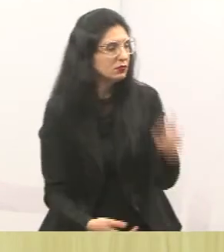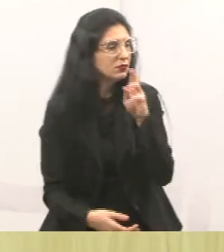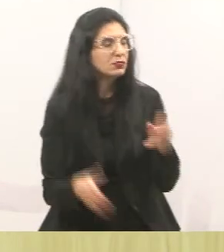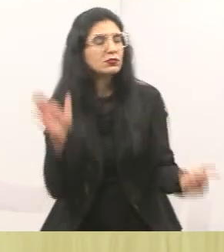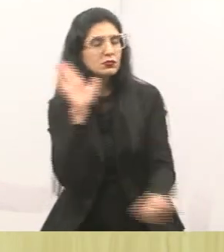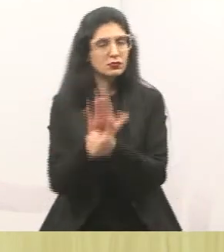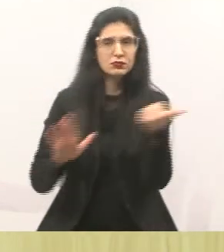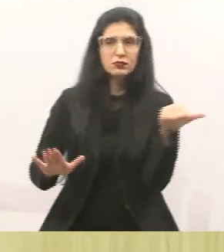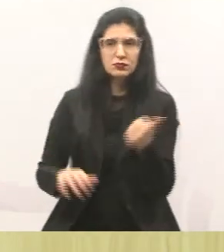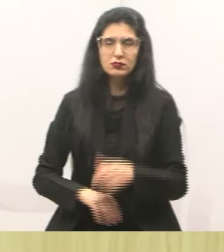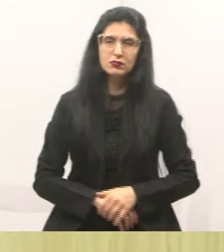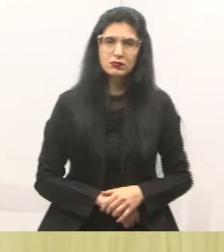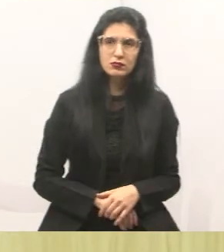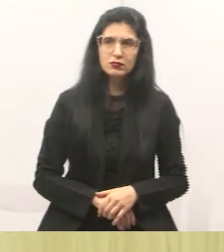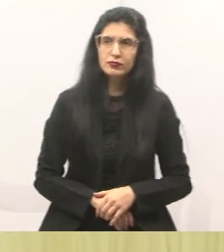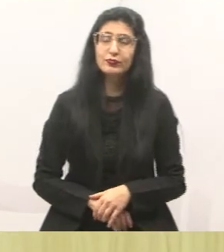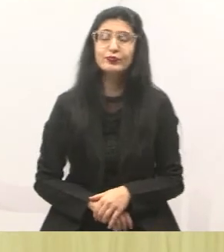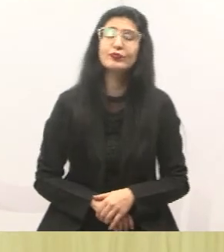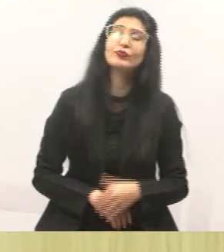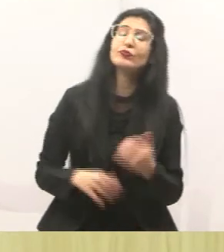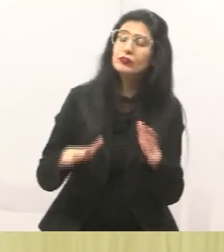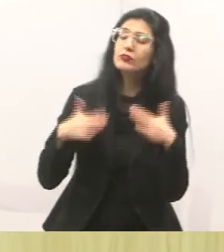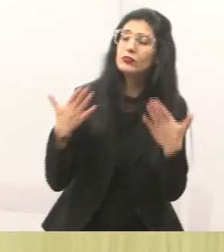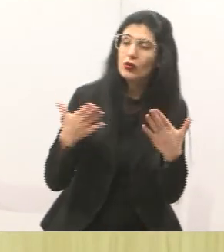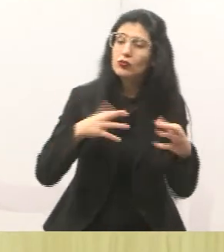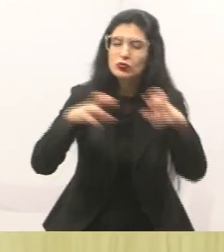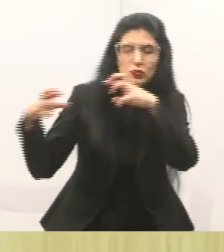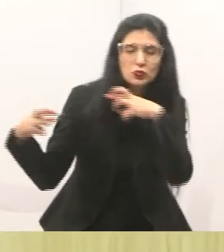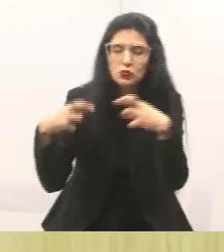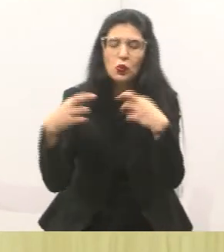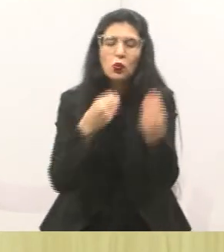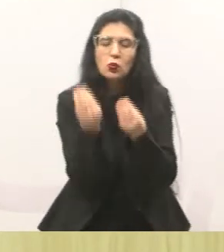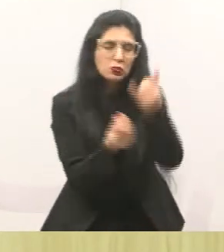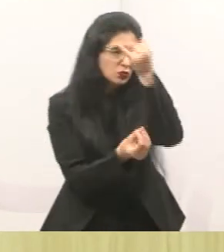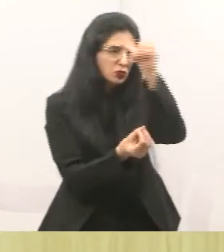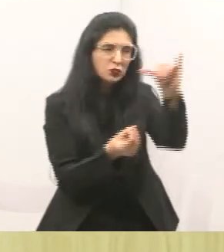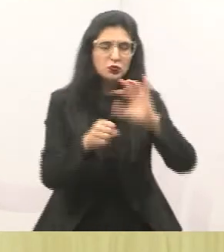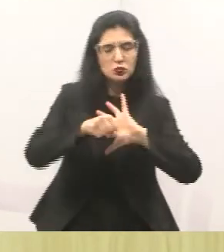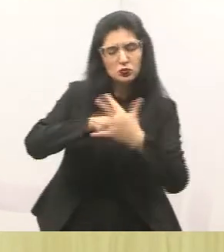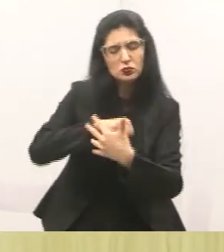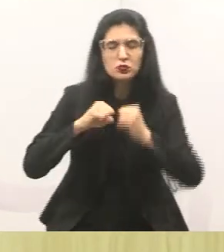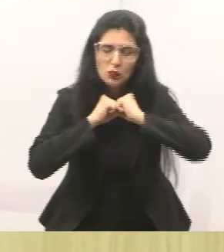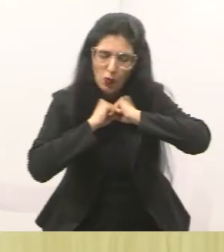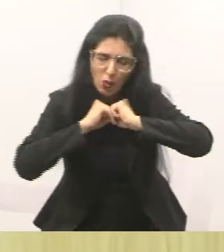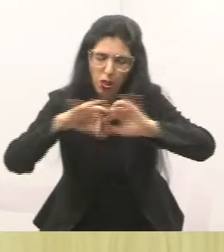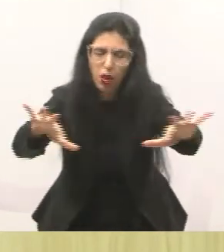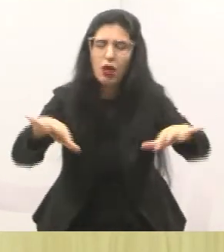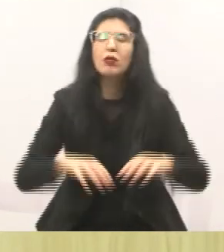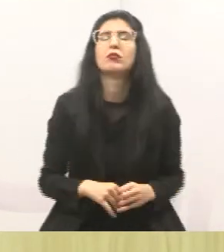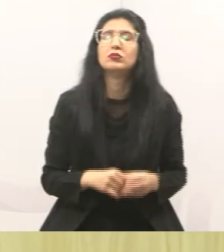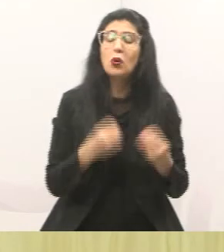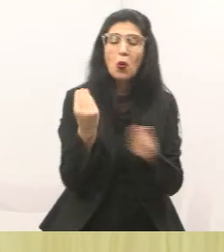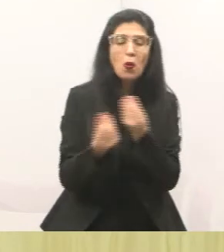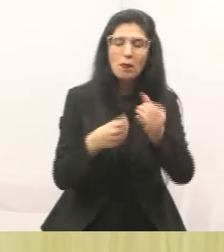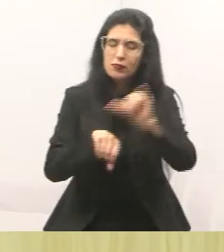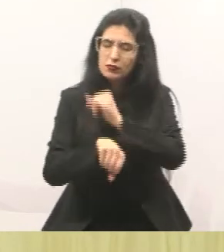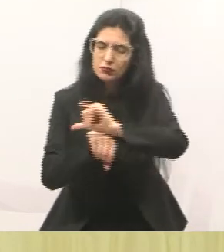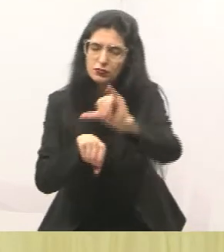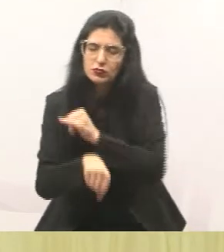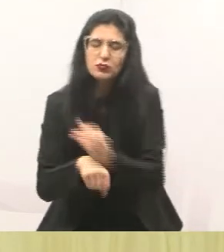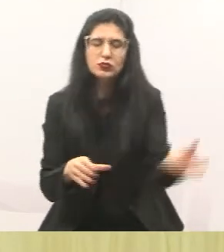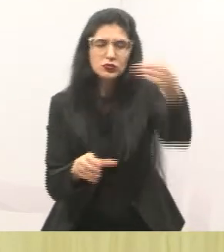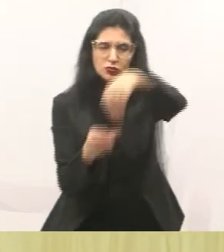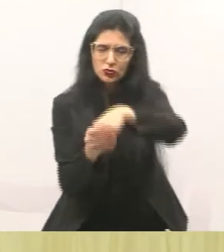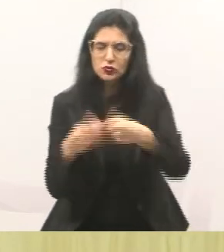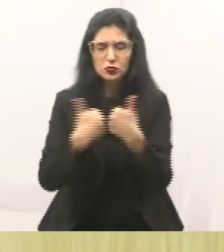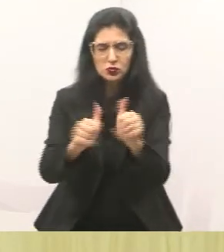Primeiro, quais medidas de orientação, fiscalização e prevenção à transmissão da Covid-19 estão sendo adotadas no serviço de transporte